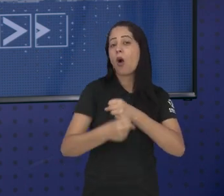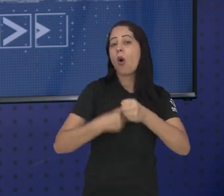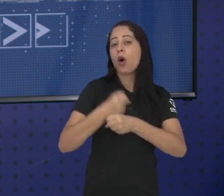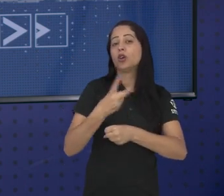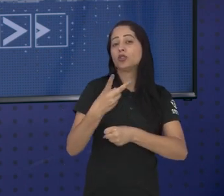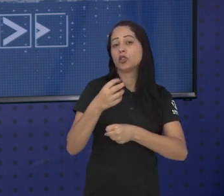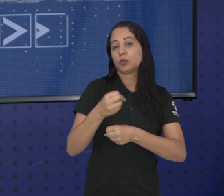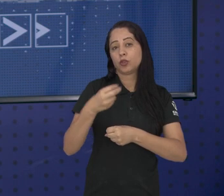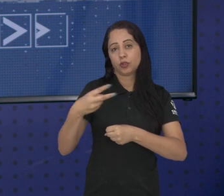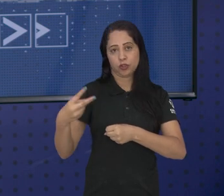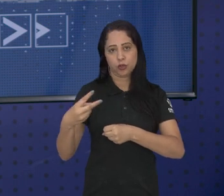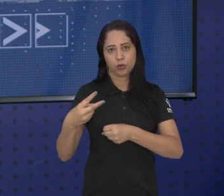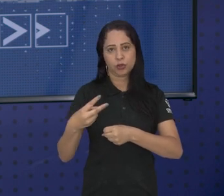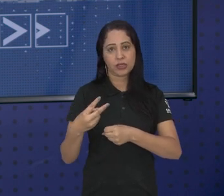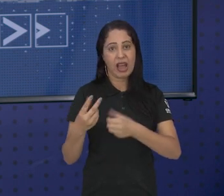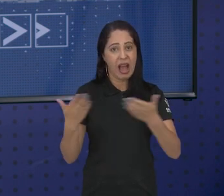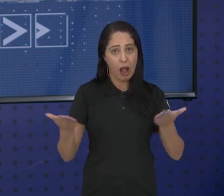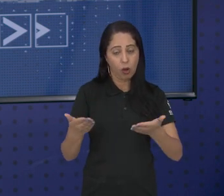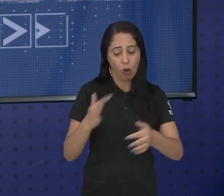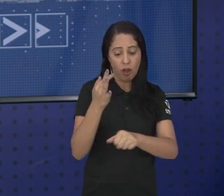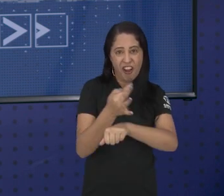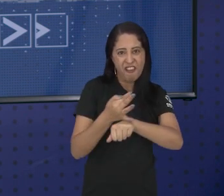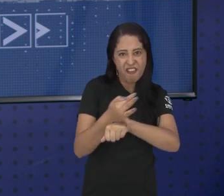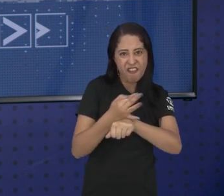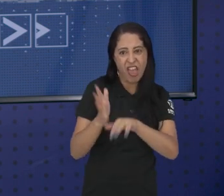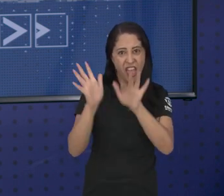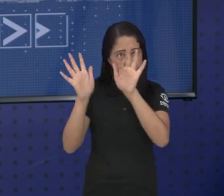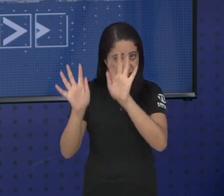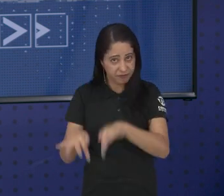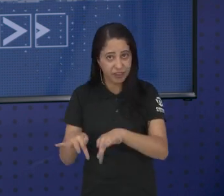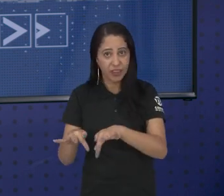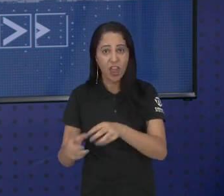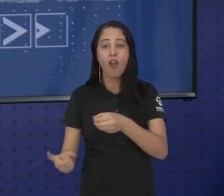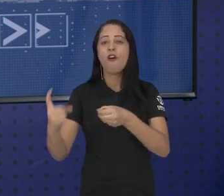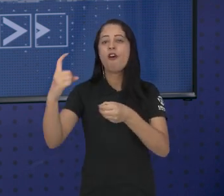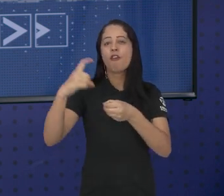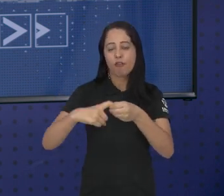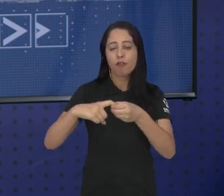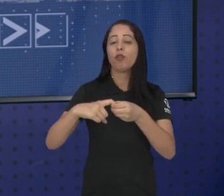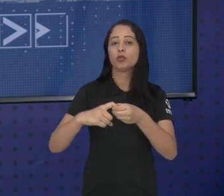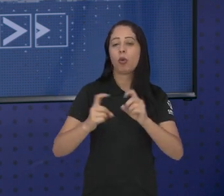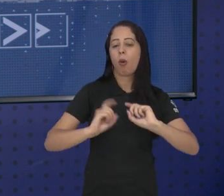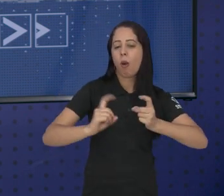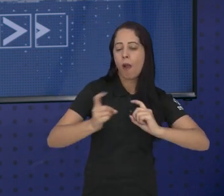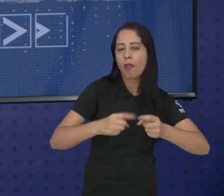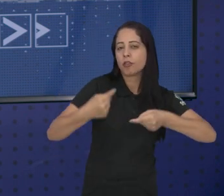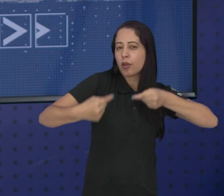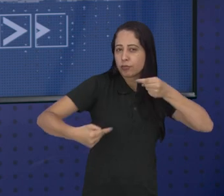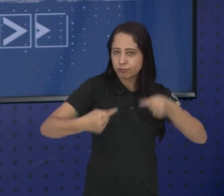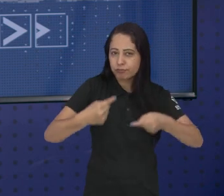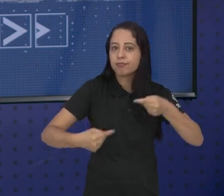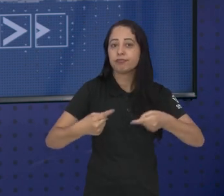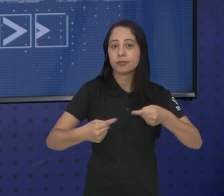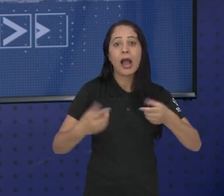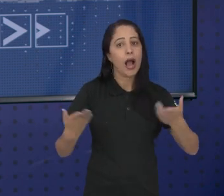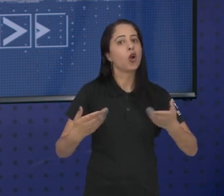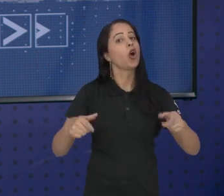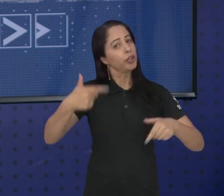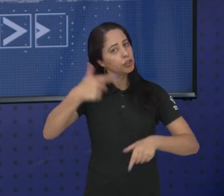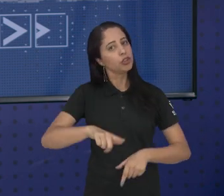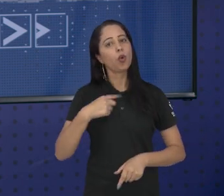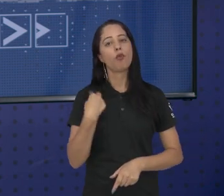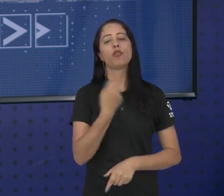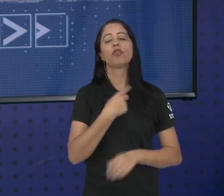o ano passado Agora após o fim do recesso legislativo e com a volta das sessões Ordinárias Nós também voltamos